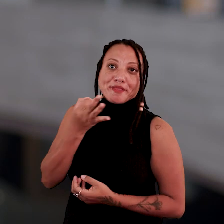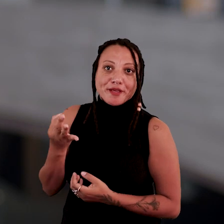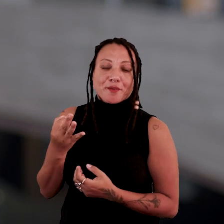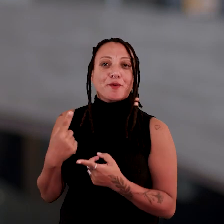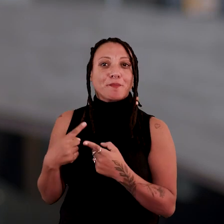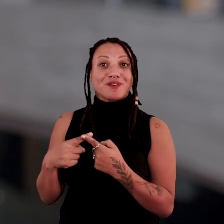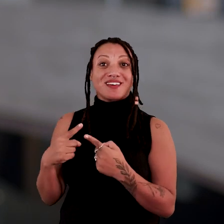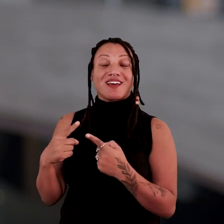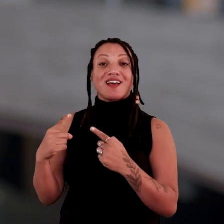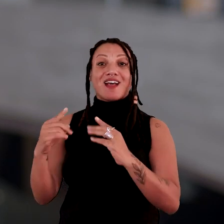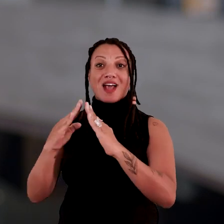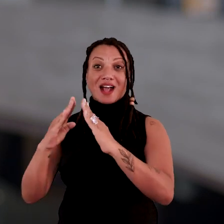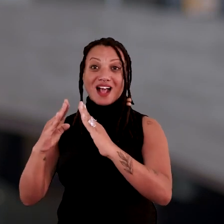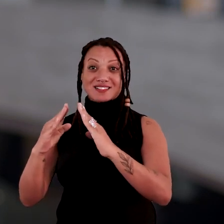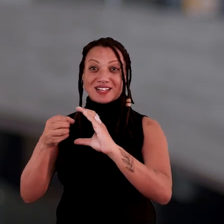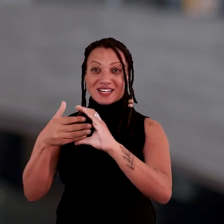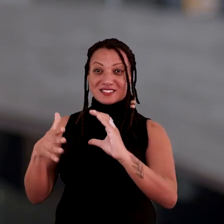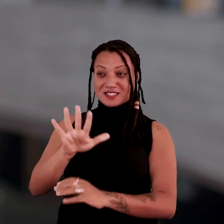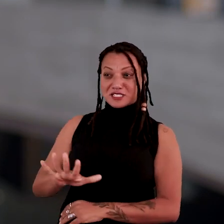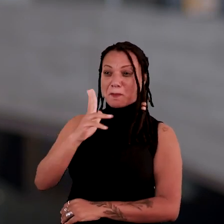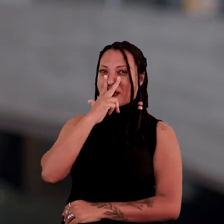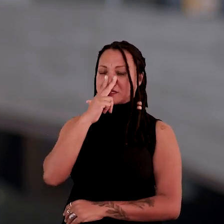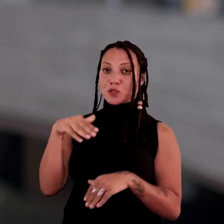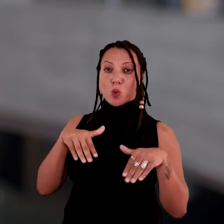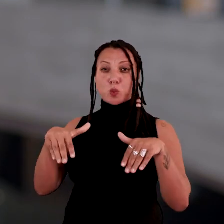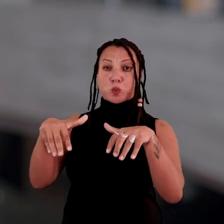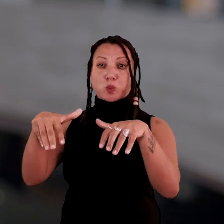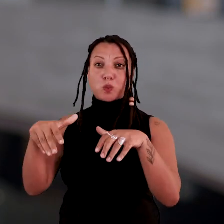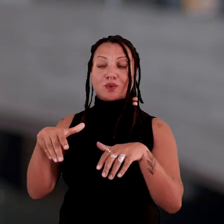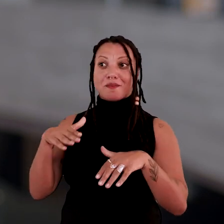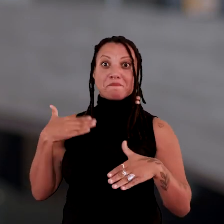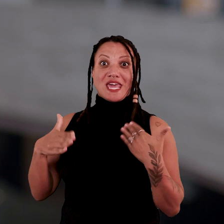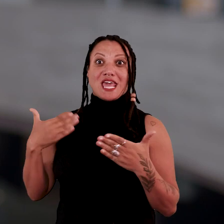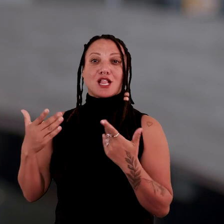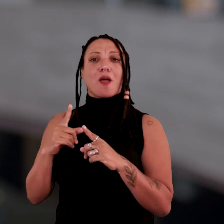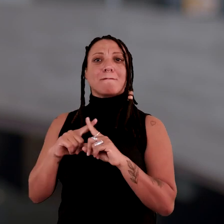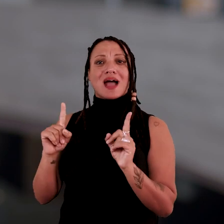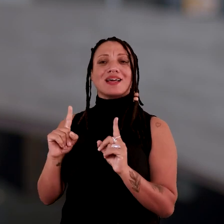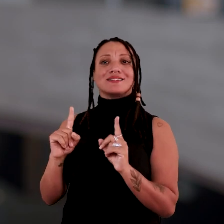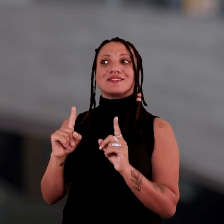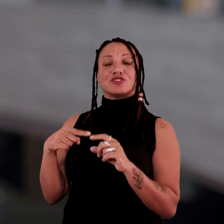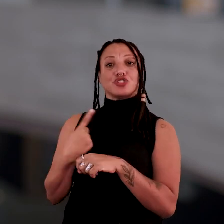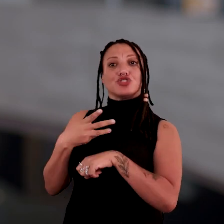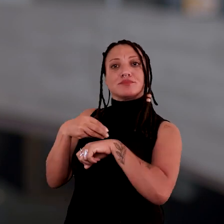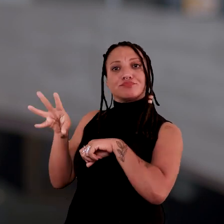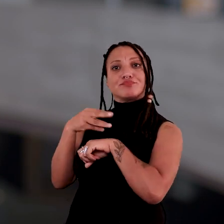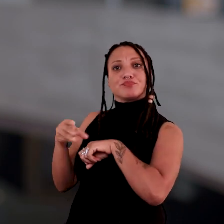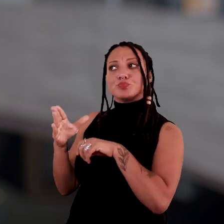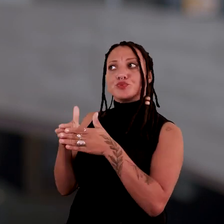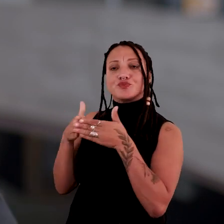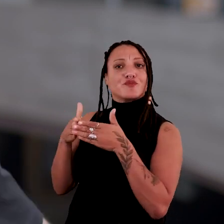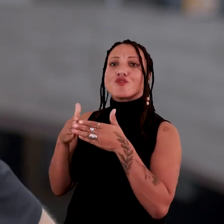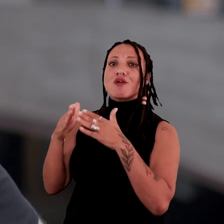a mensagem dessa não demolição, dessa importância dela, apesar do não tombamento, para o conjunto do bairro.